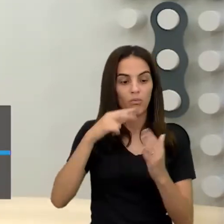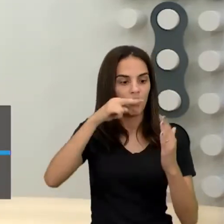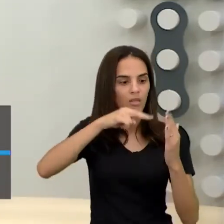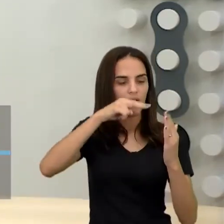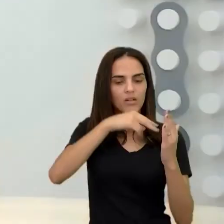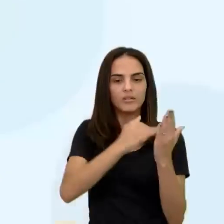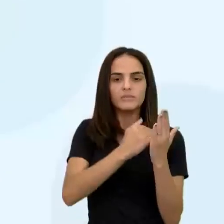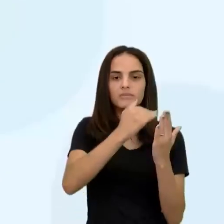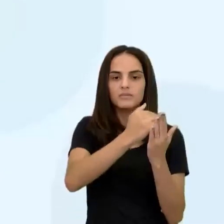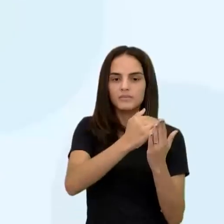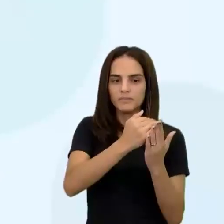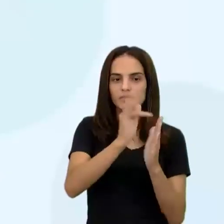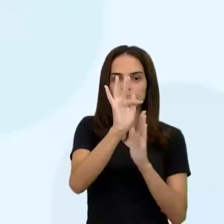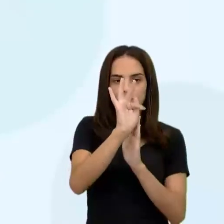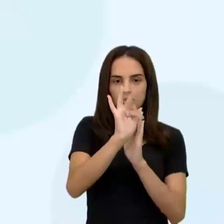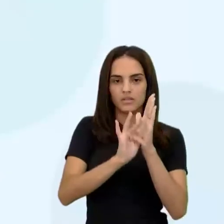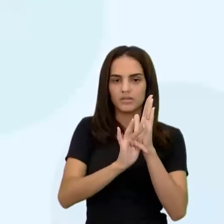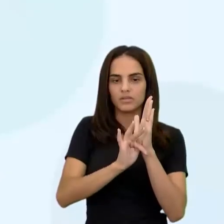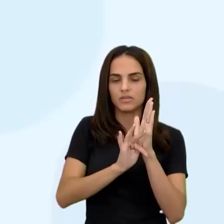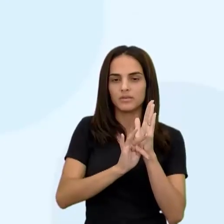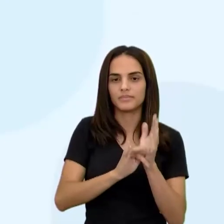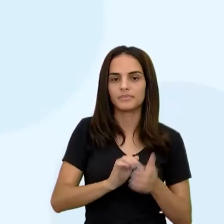mais um texto.